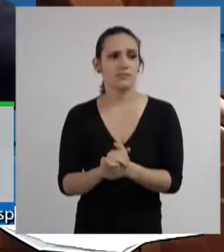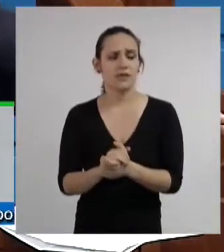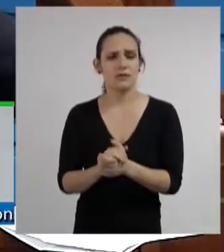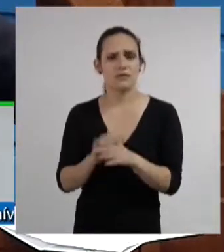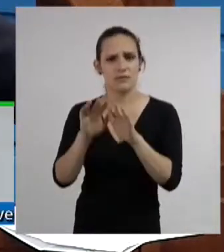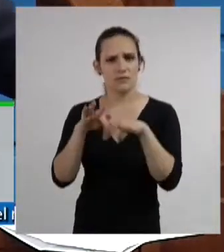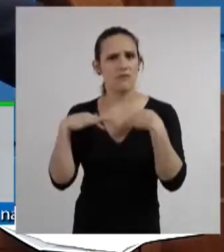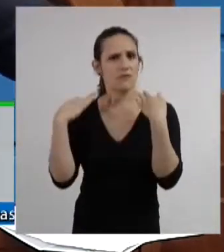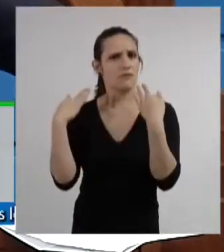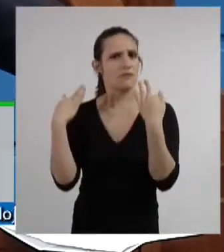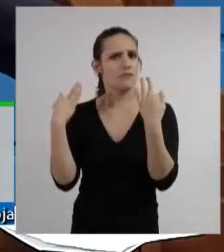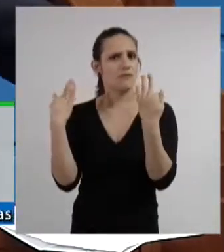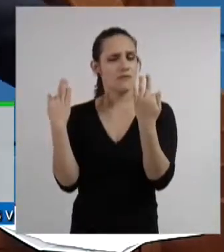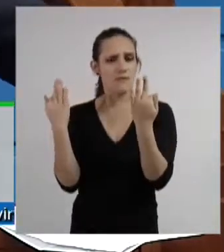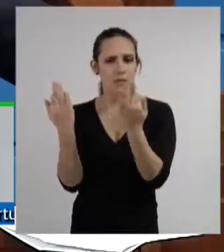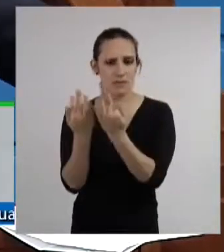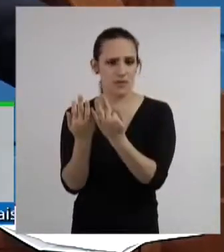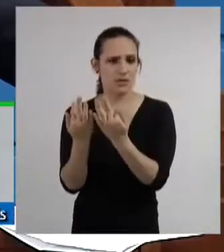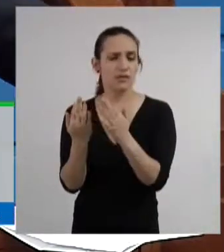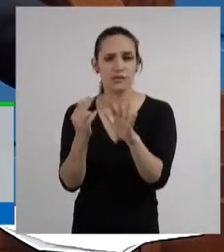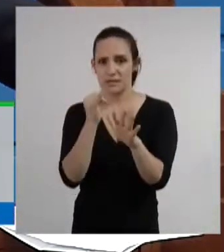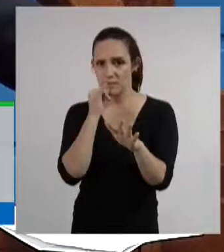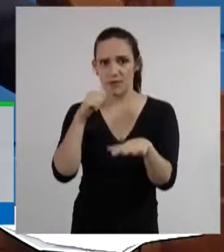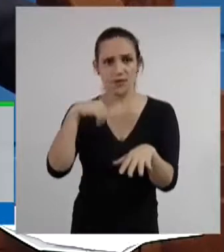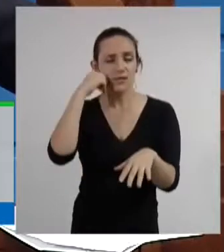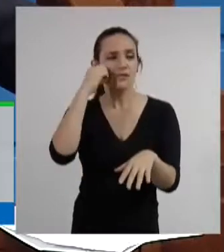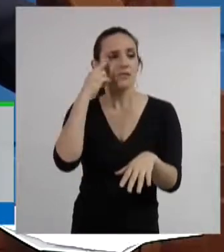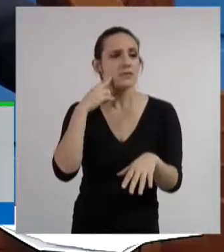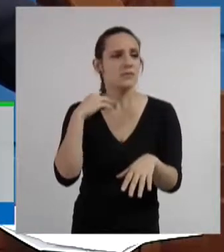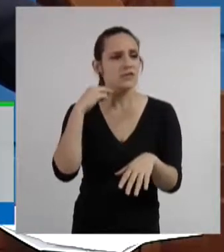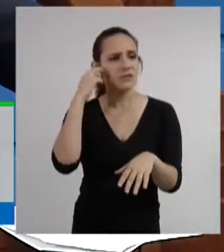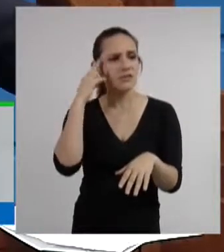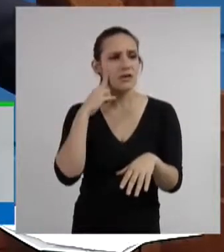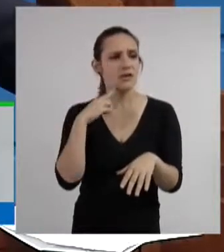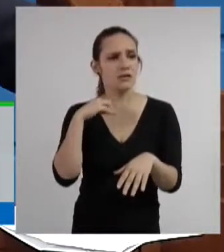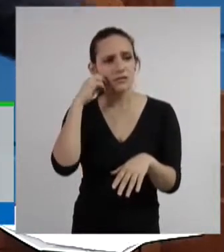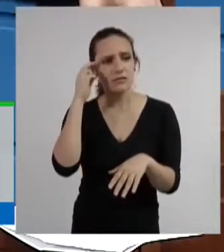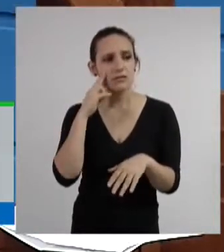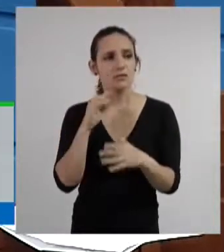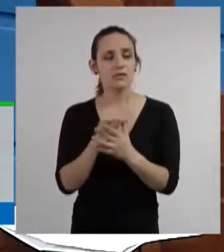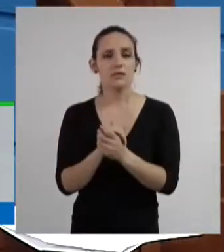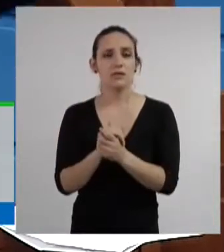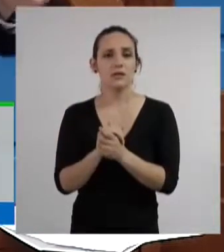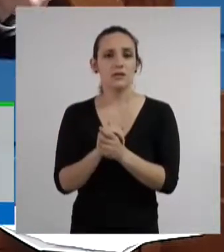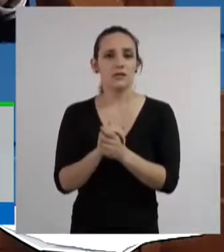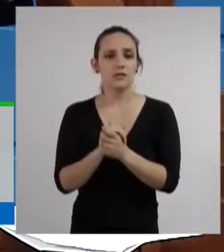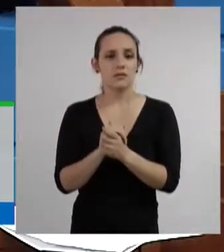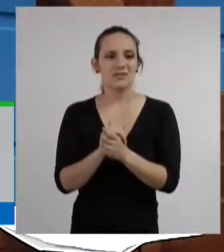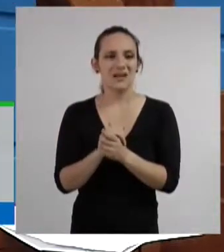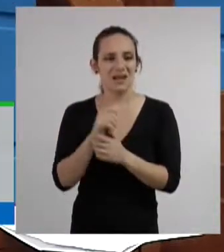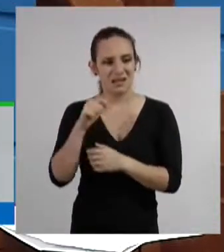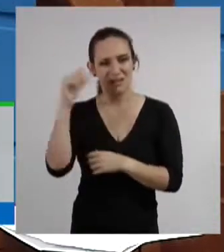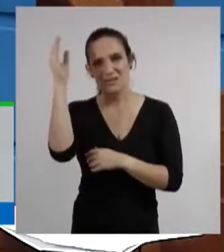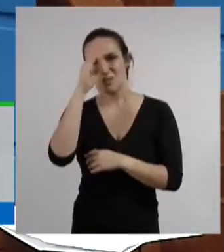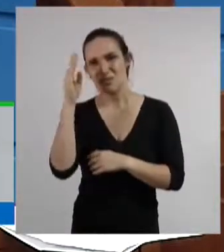né? Os negros no Brasil, em geral, vivem em